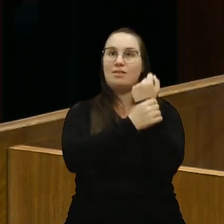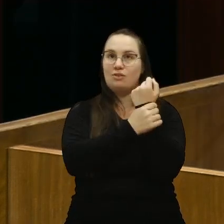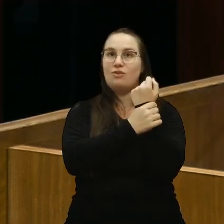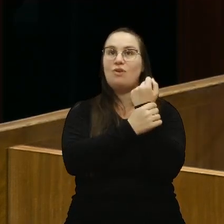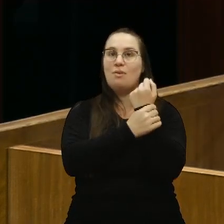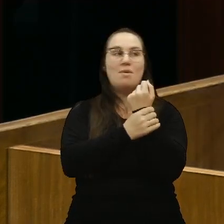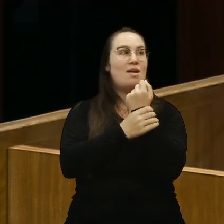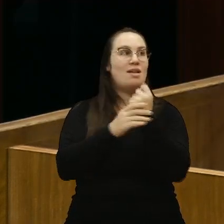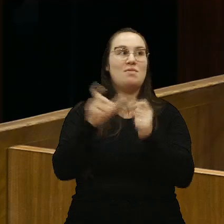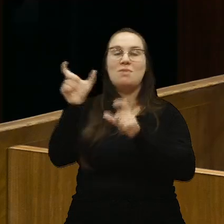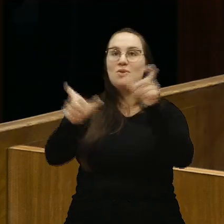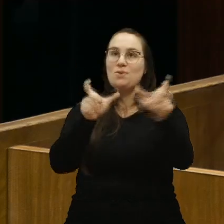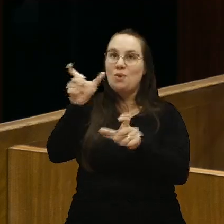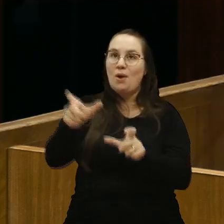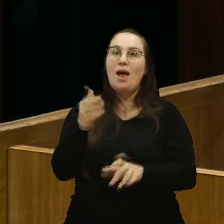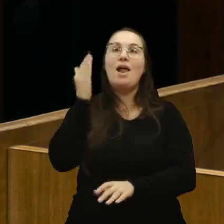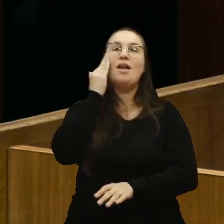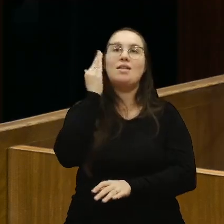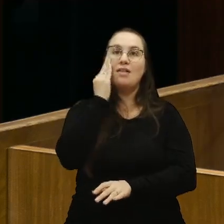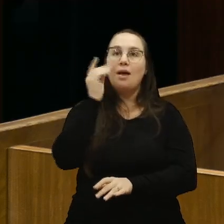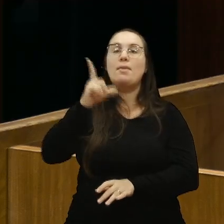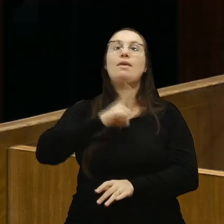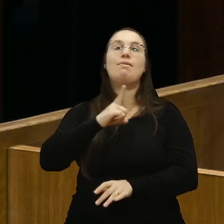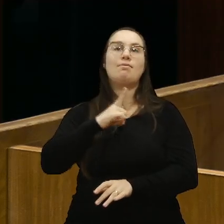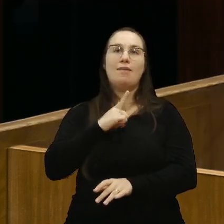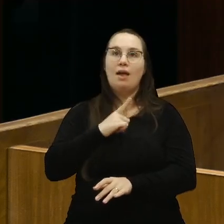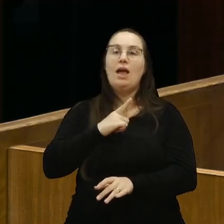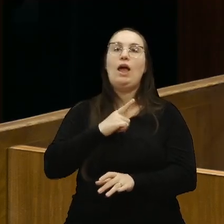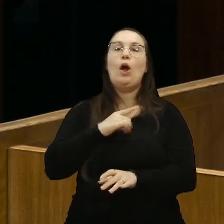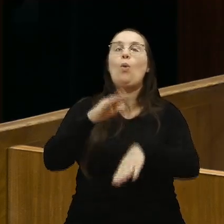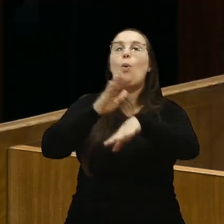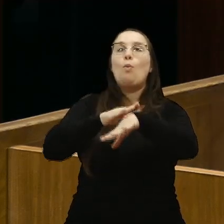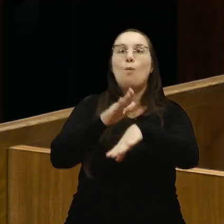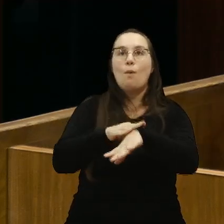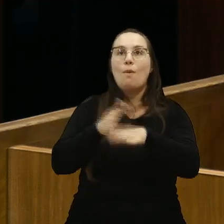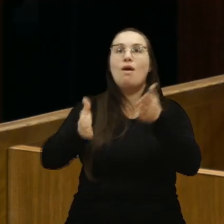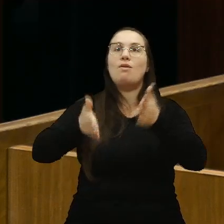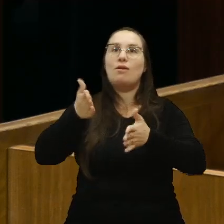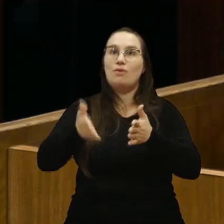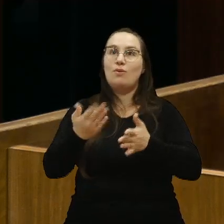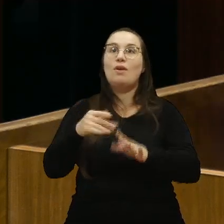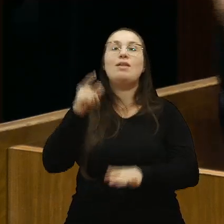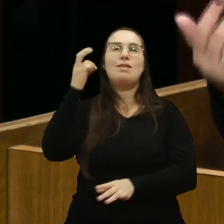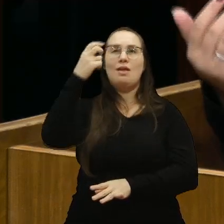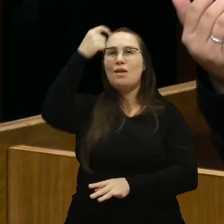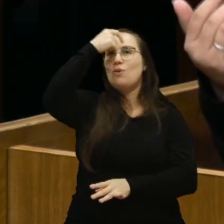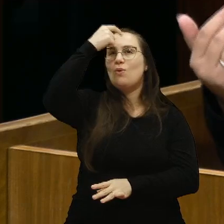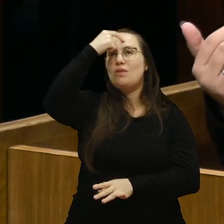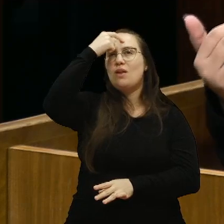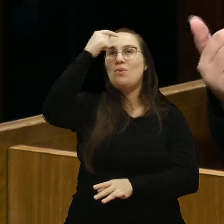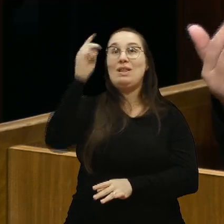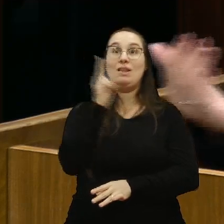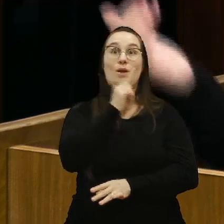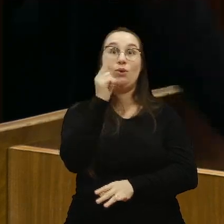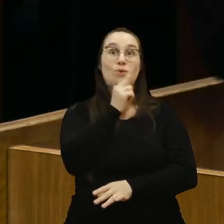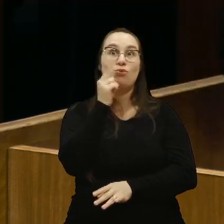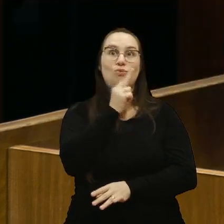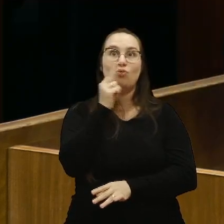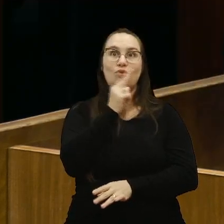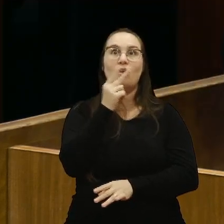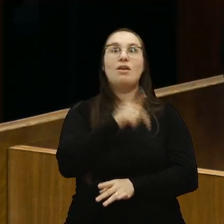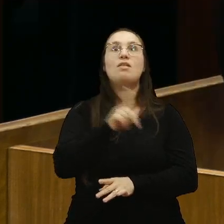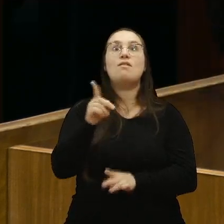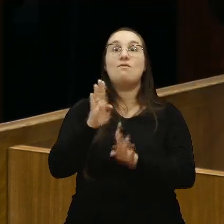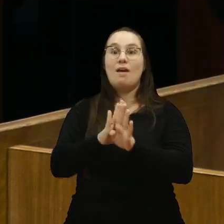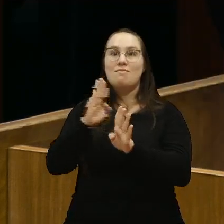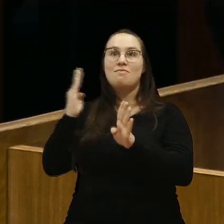essas pessoas. Então ela sabe que ela está, ela sabe em que período ela está. E a gente tem a noção que se for alguma urgência, emergência, vai